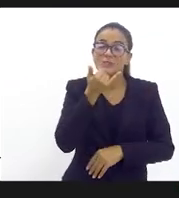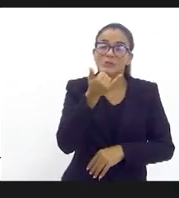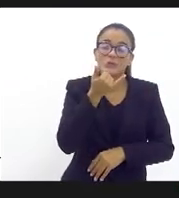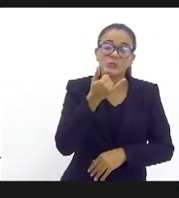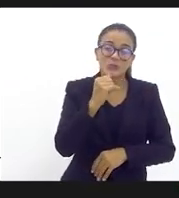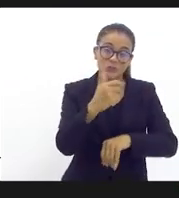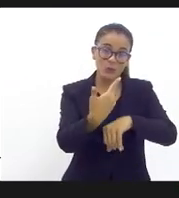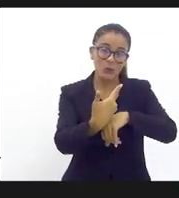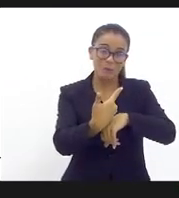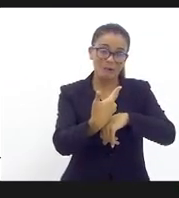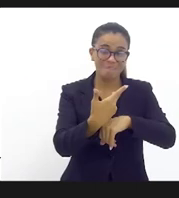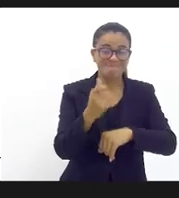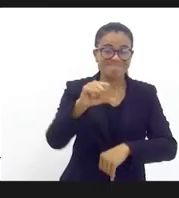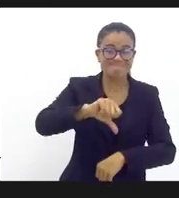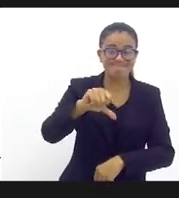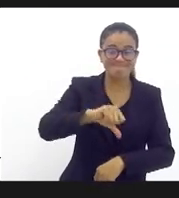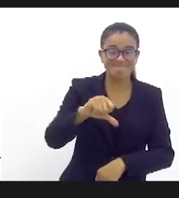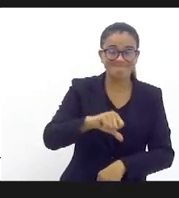câmera.